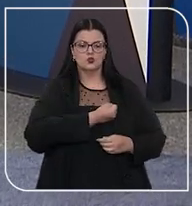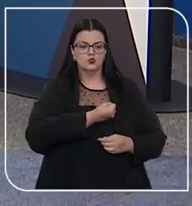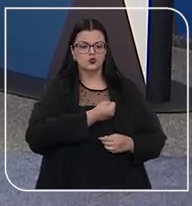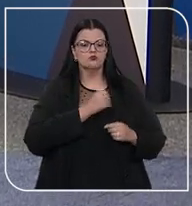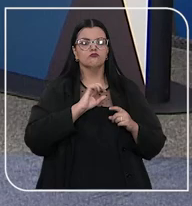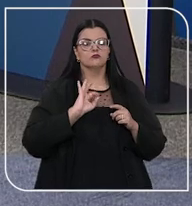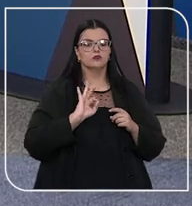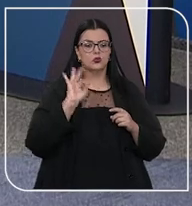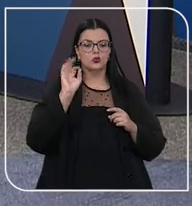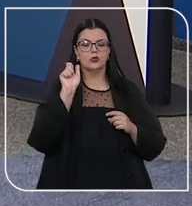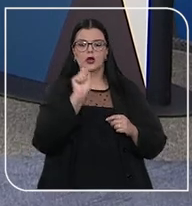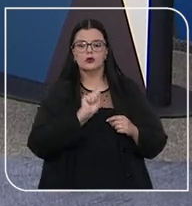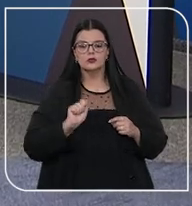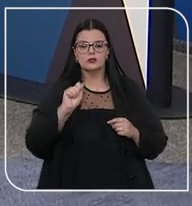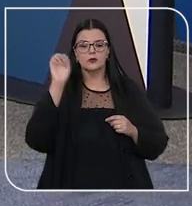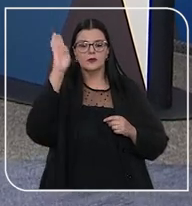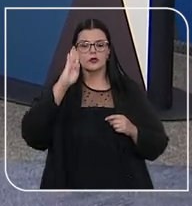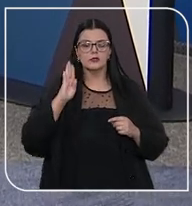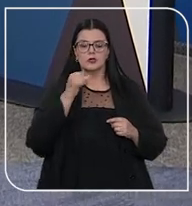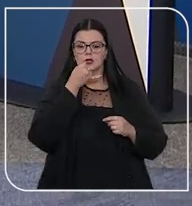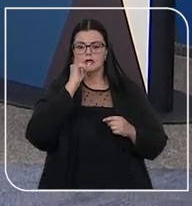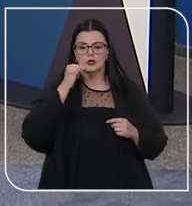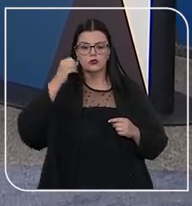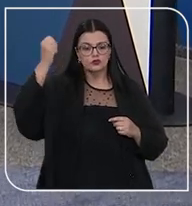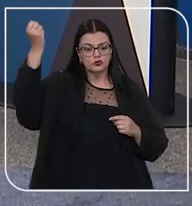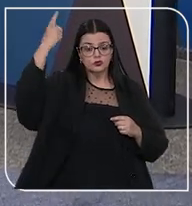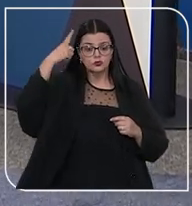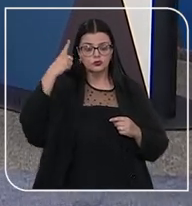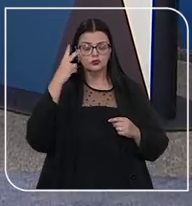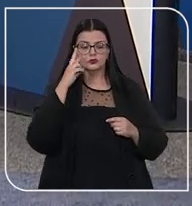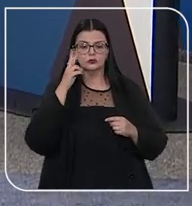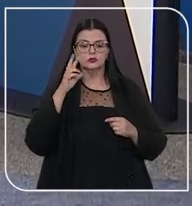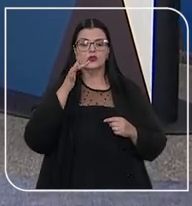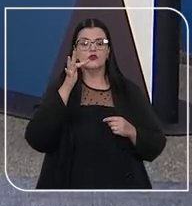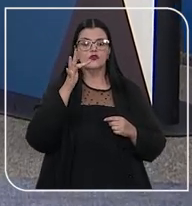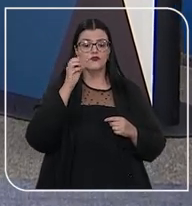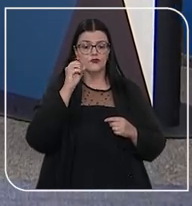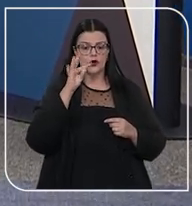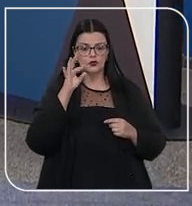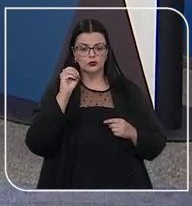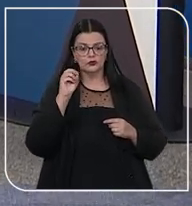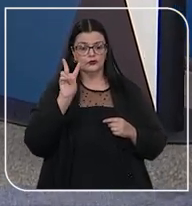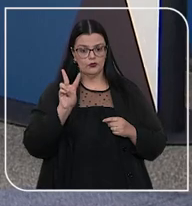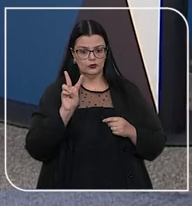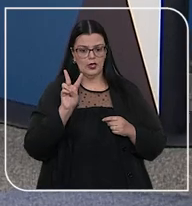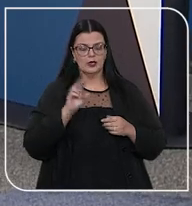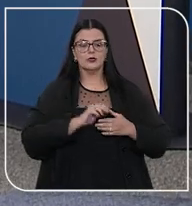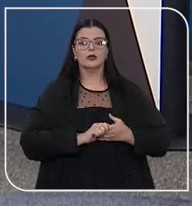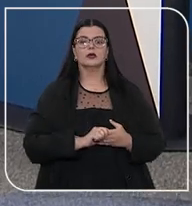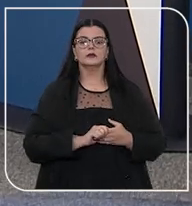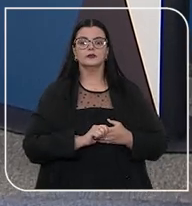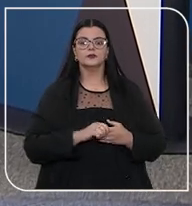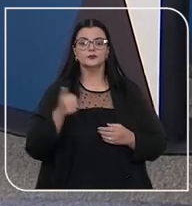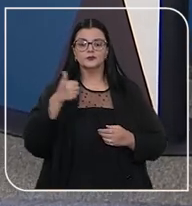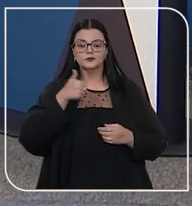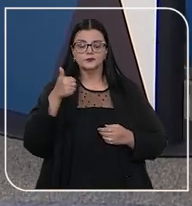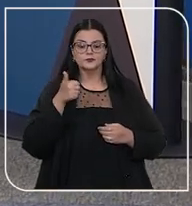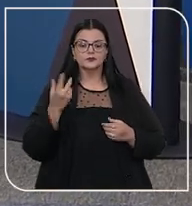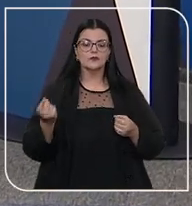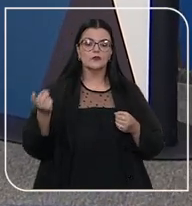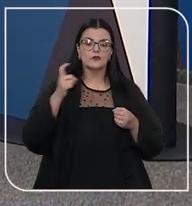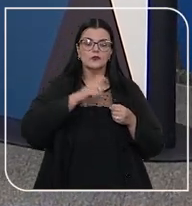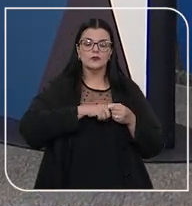foram divulgados pela Associação Brasileira de Energia Solar Fotovoltaica. Pioneiro entre os